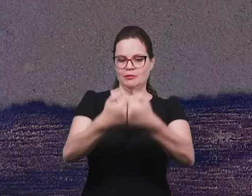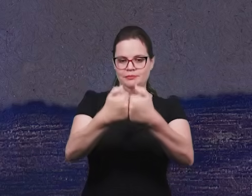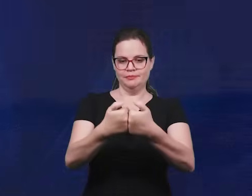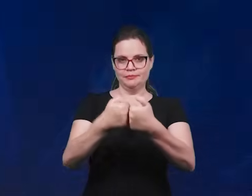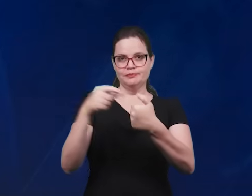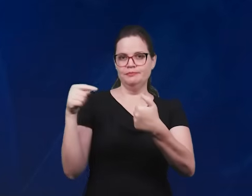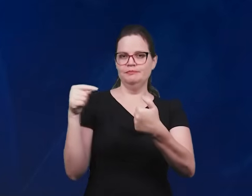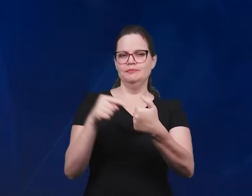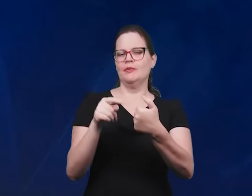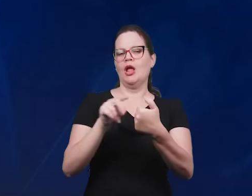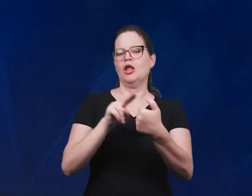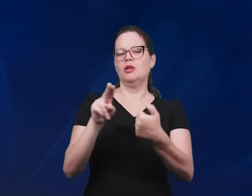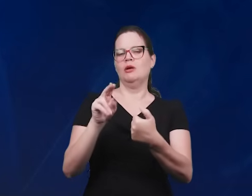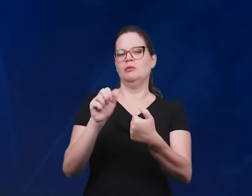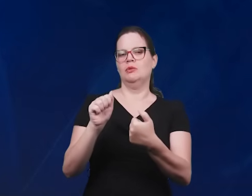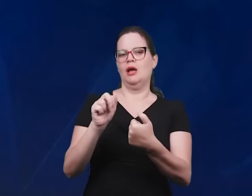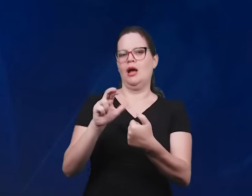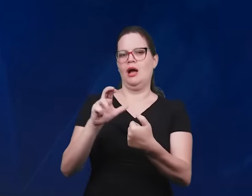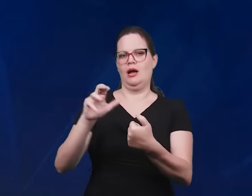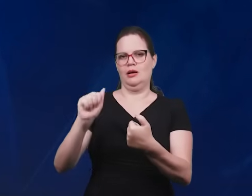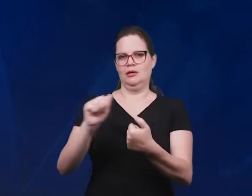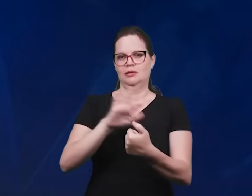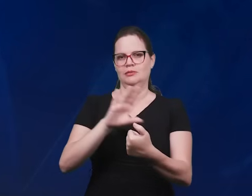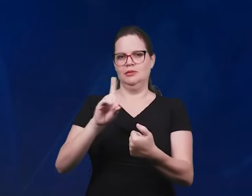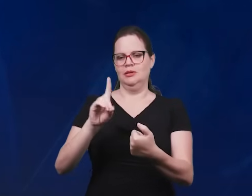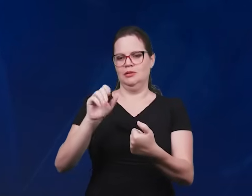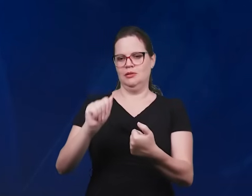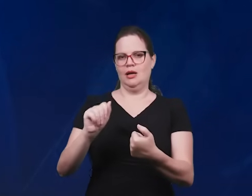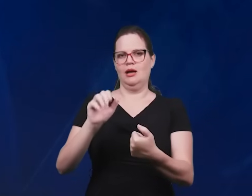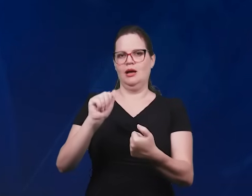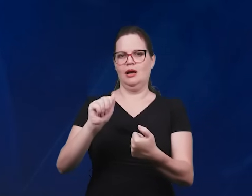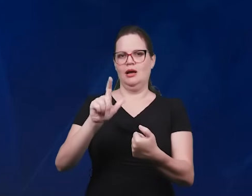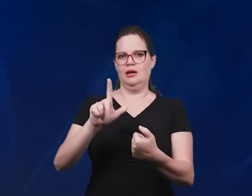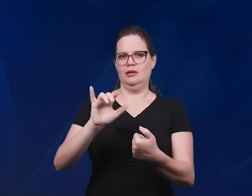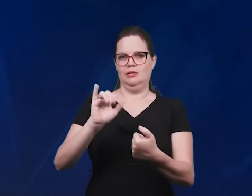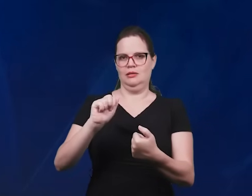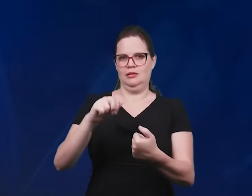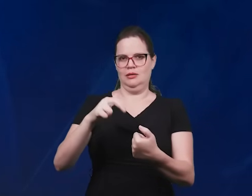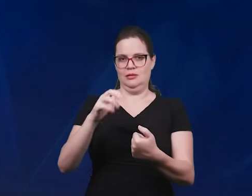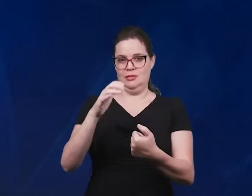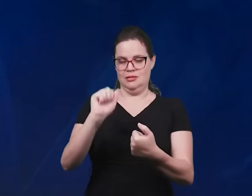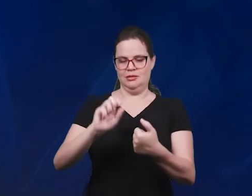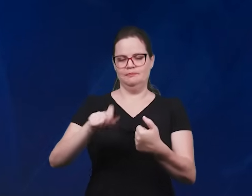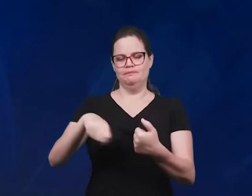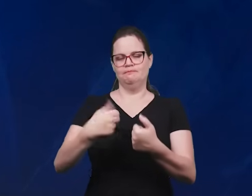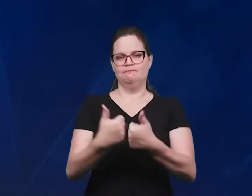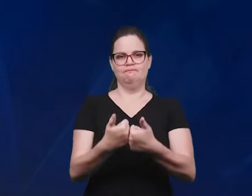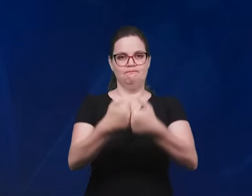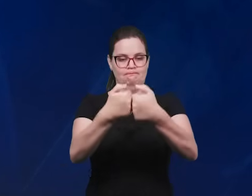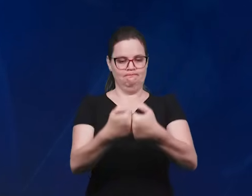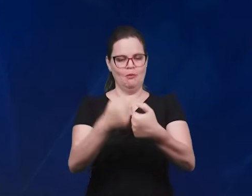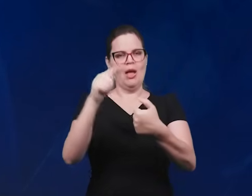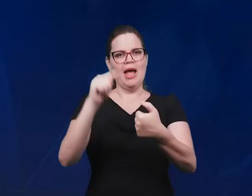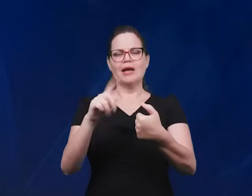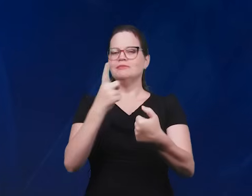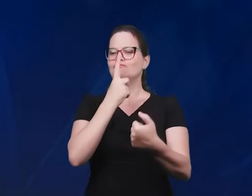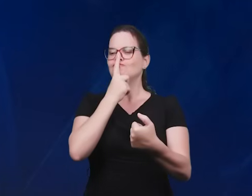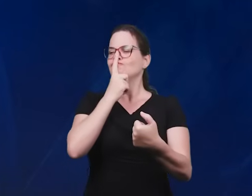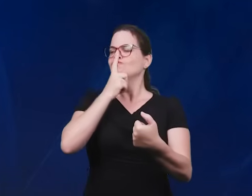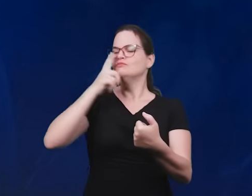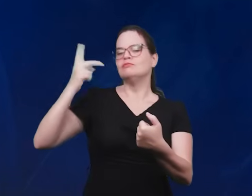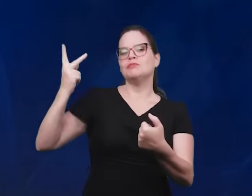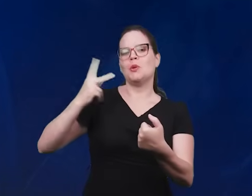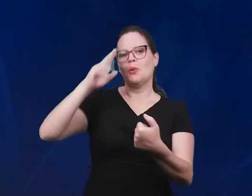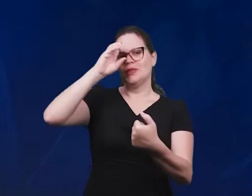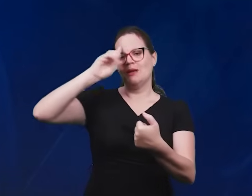Aliança com a comunhão com Deus é muito estreita, visto que ela representa a presença de Deus em todos